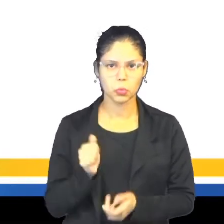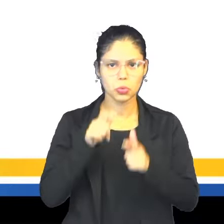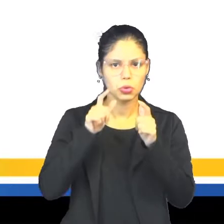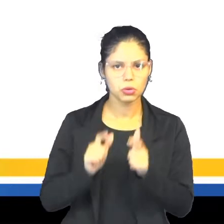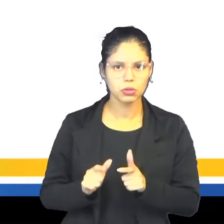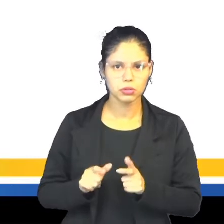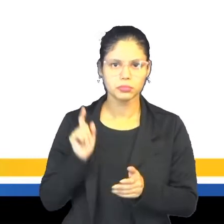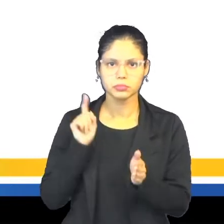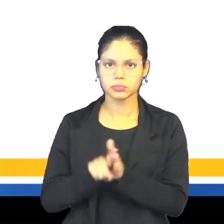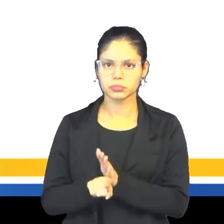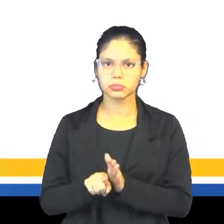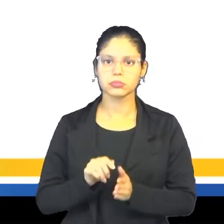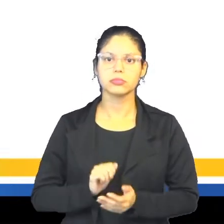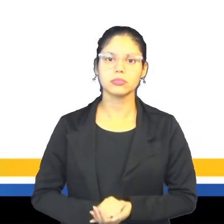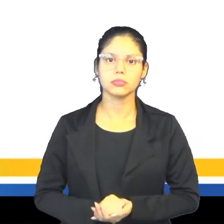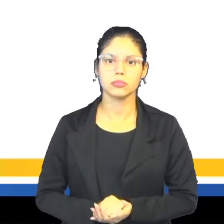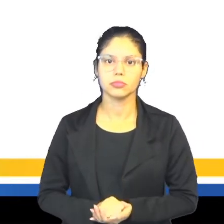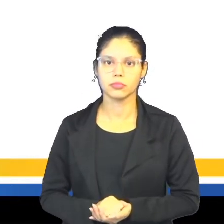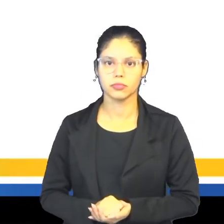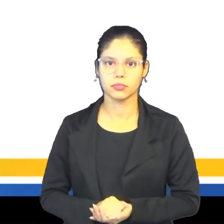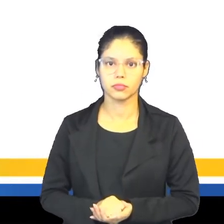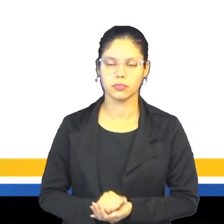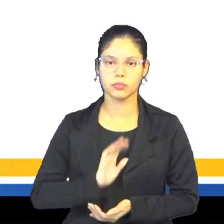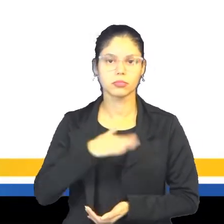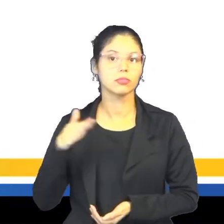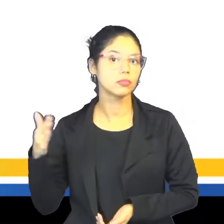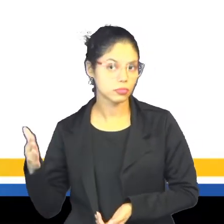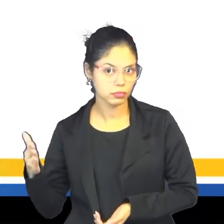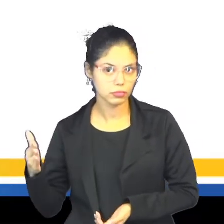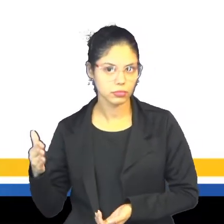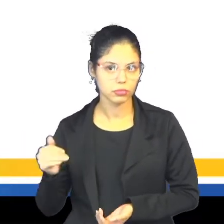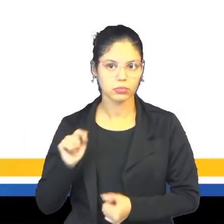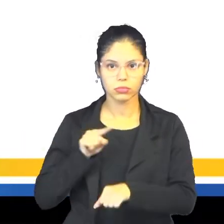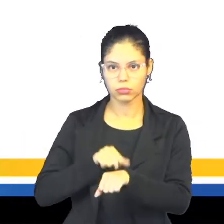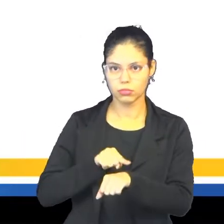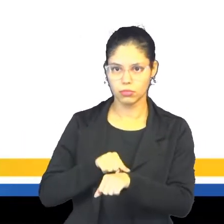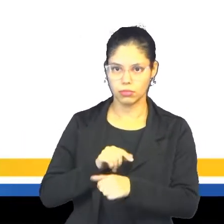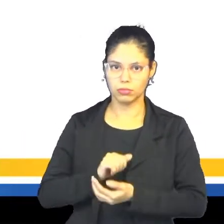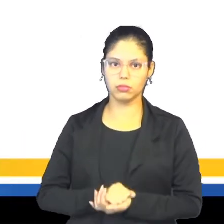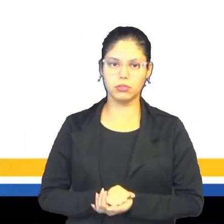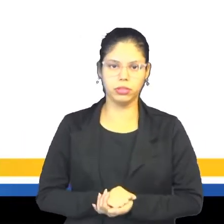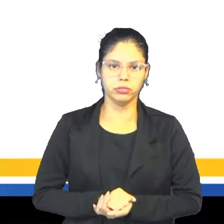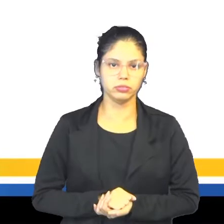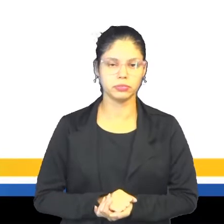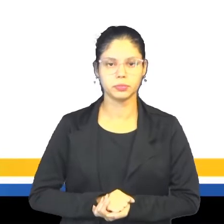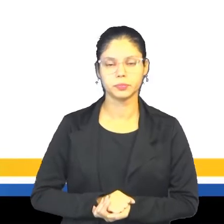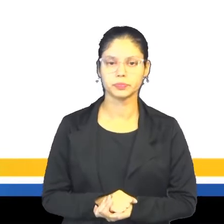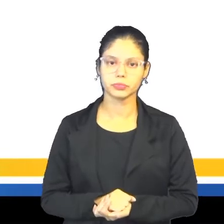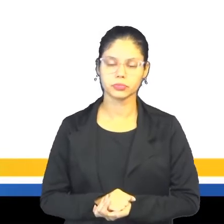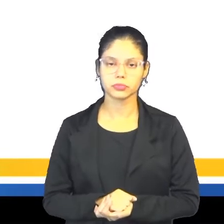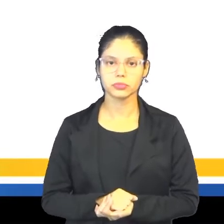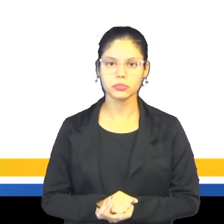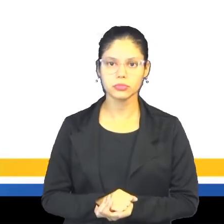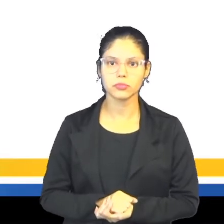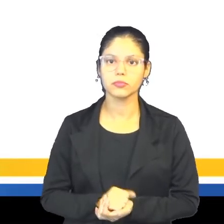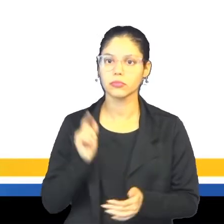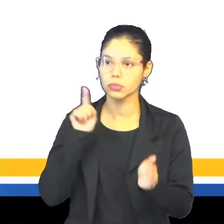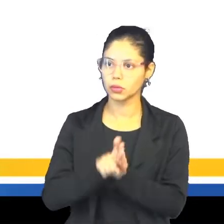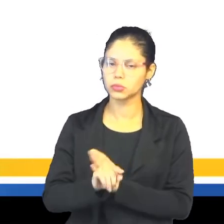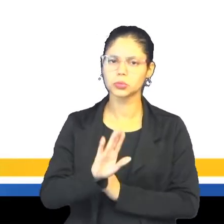eu pergunto donde. Quando? Quando, galera, indica tempo. Então, quando eu quero saber algo referente a tempo, eu pergunto